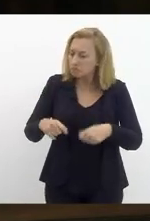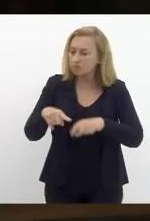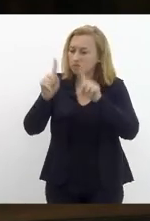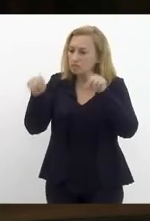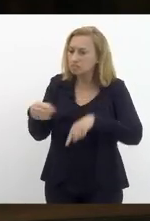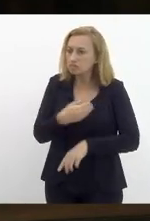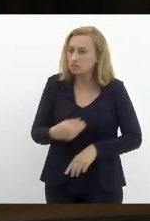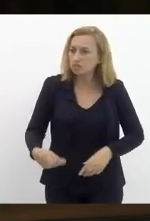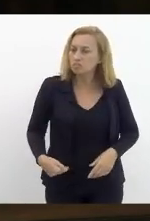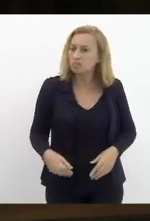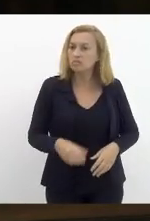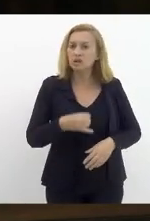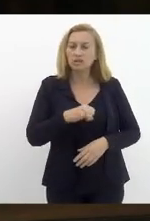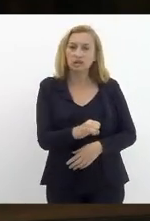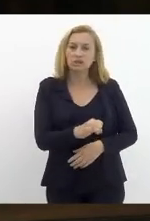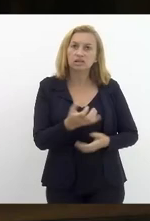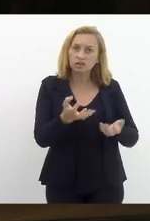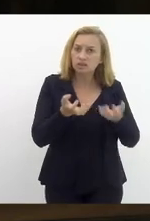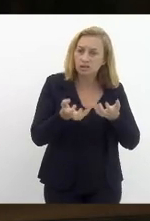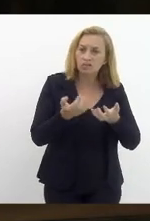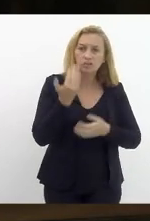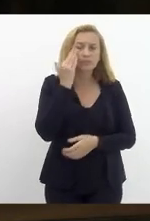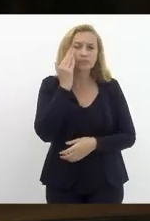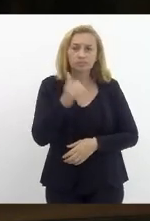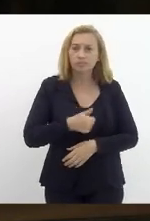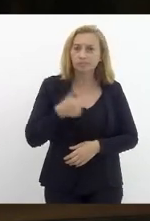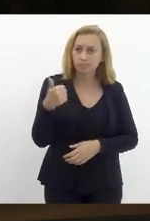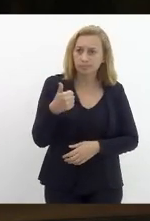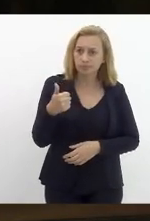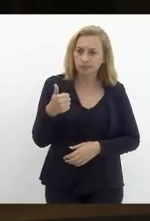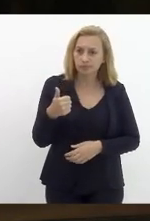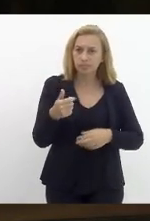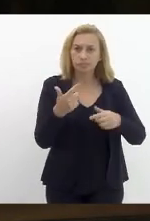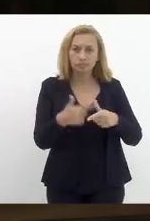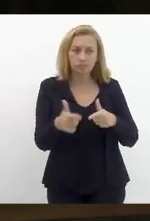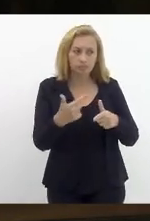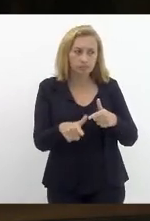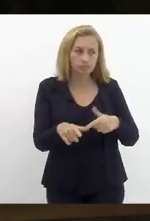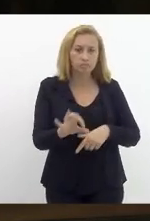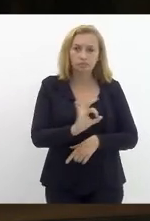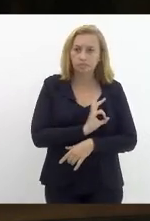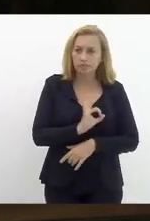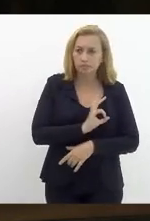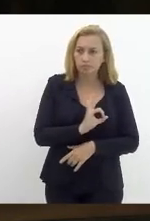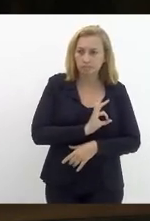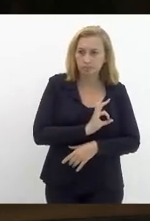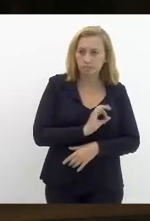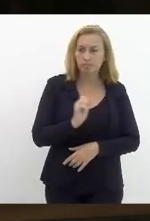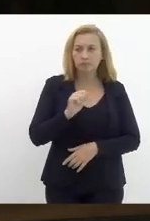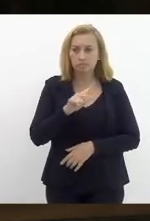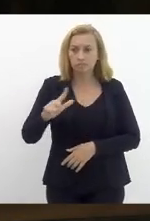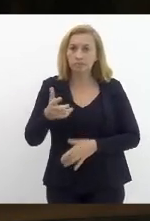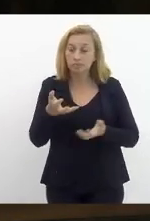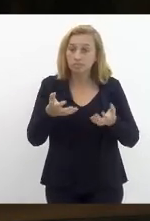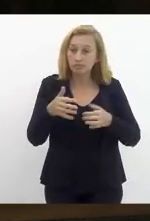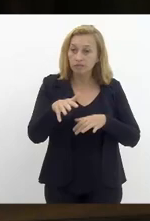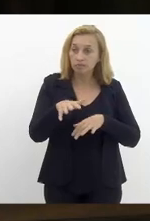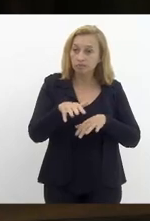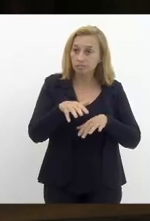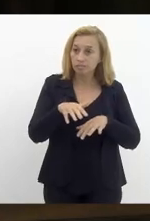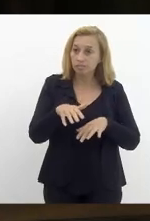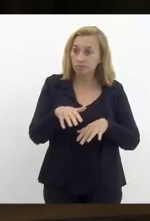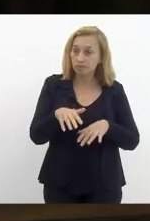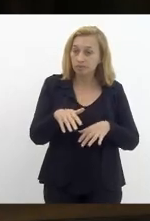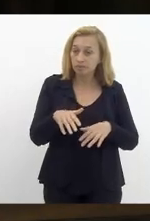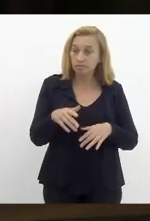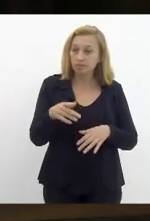servidores. E se a gente quiser entender o tamanho do problema da Polícia Civil, e eu quero chamá-los como